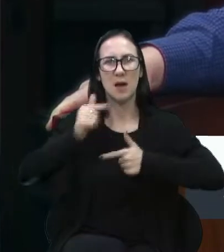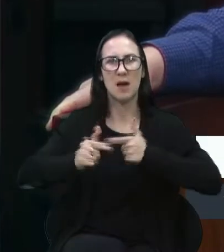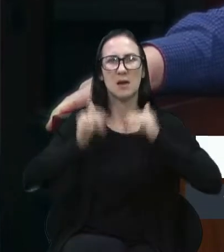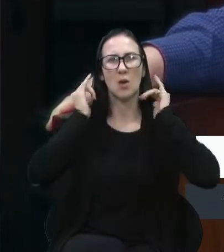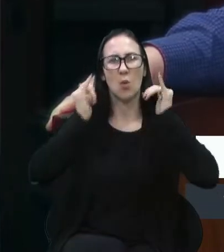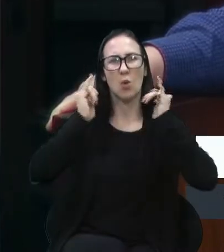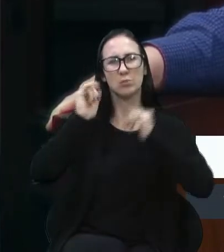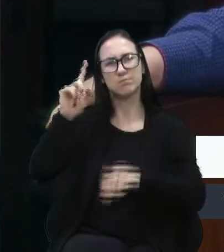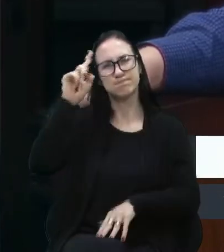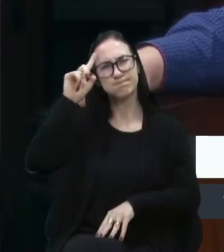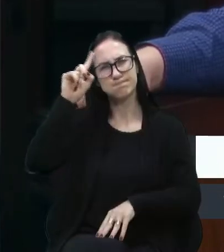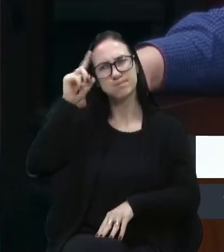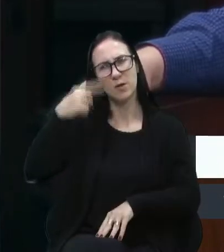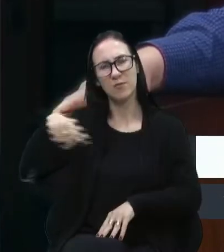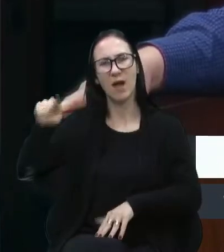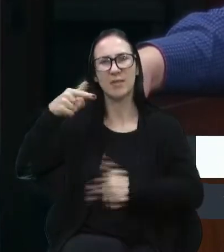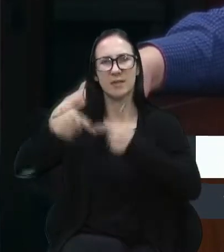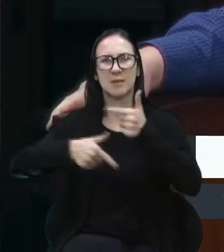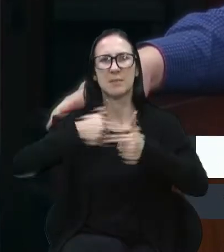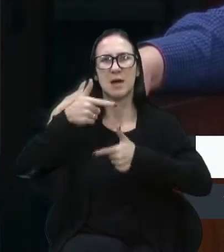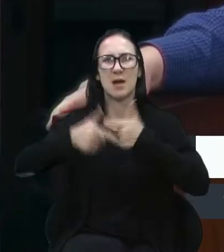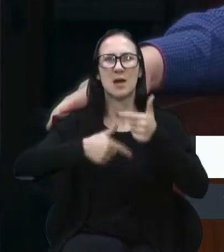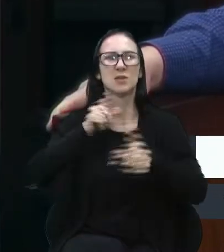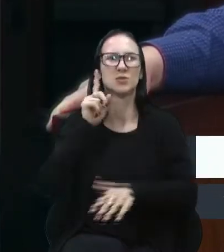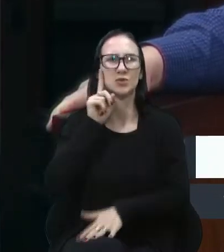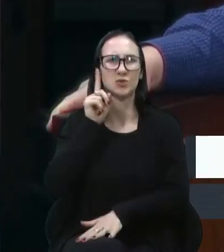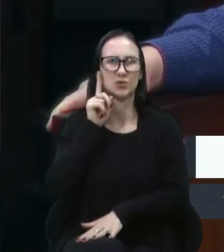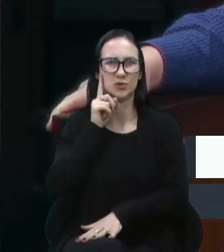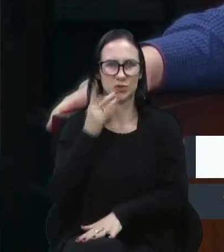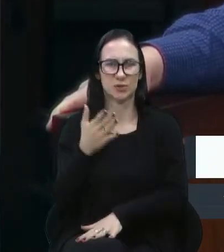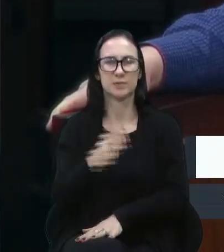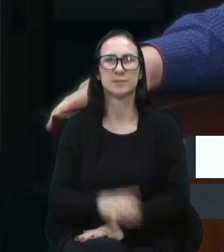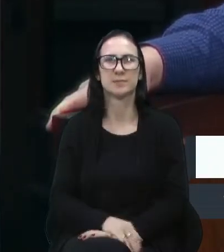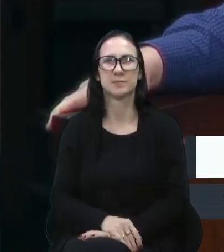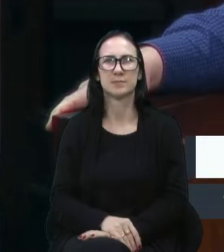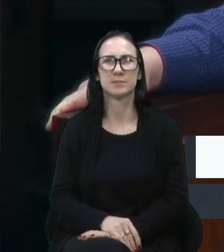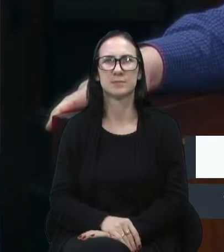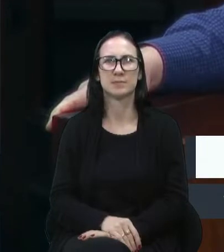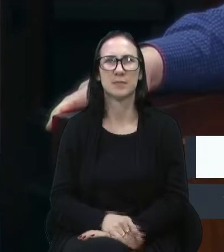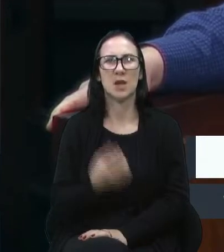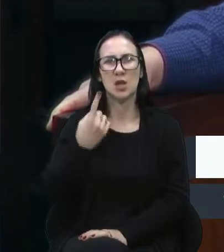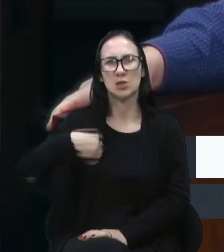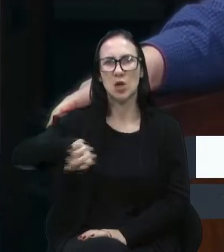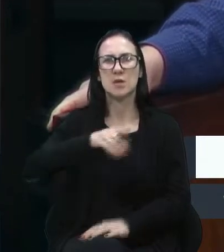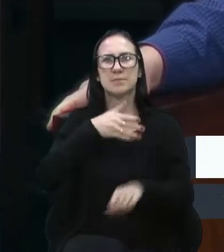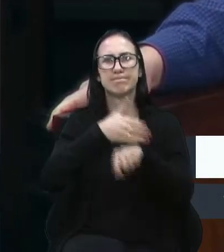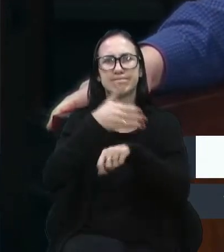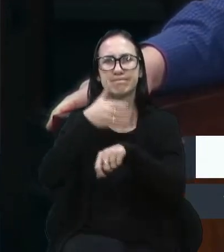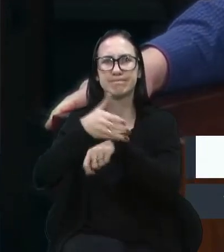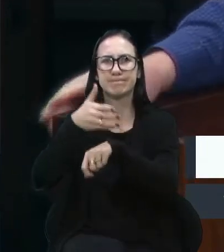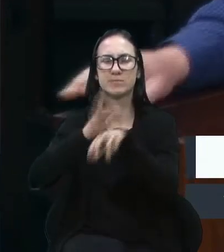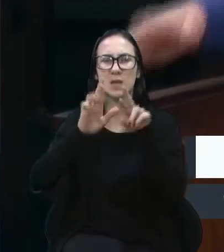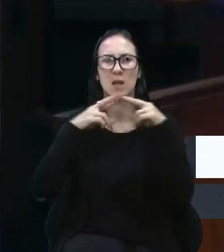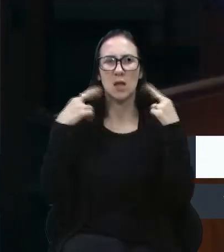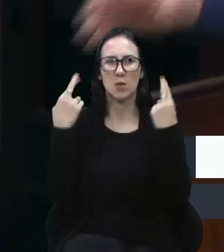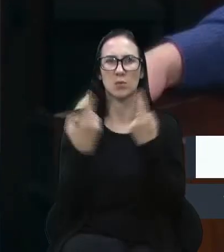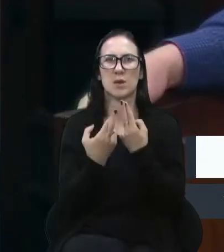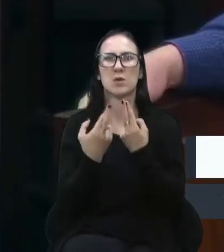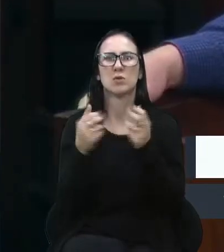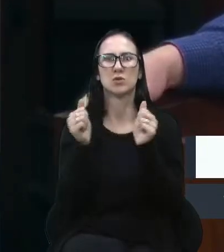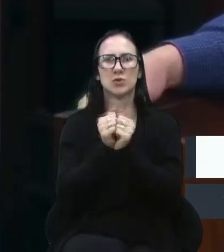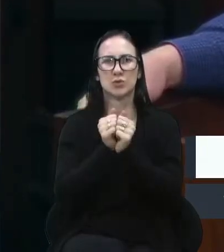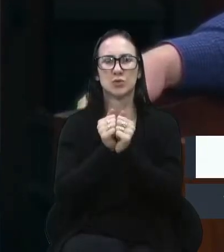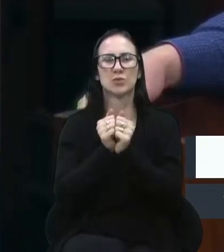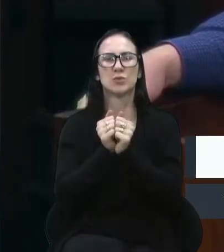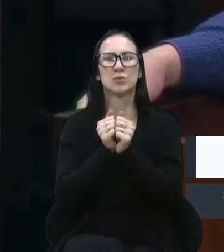principalmente aquelas que utilizam para trabalhar no seu dia a dia. Participamos de algumas reuniões junto ao vereador Sandro,